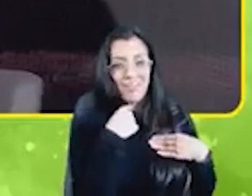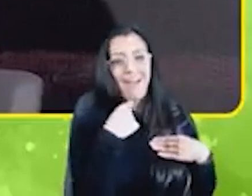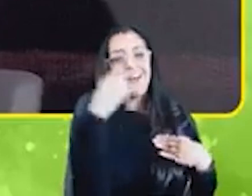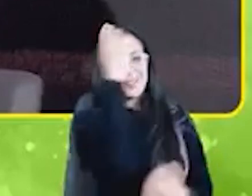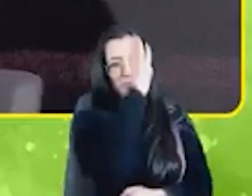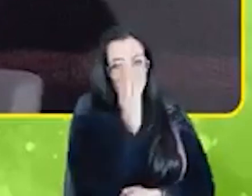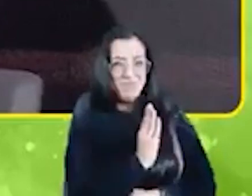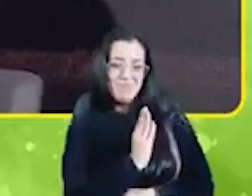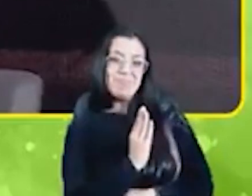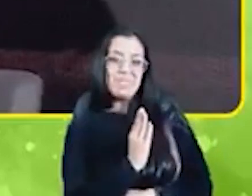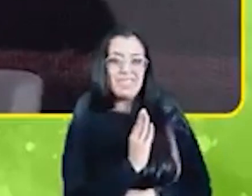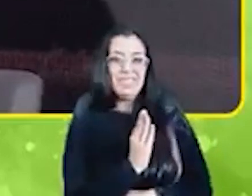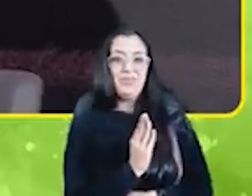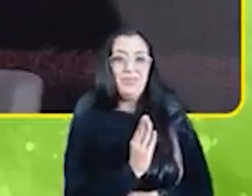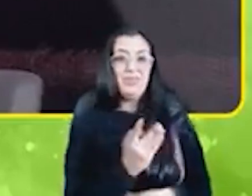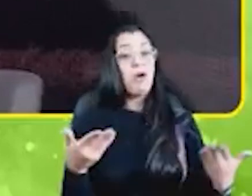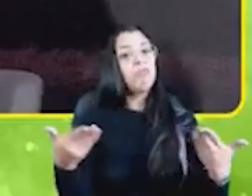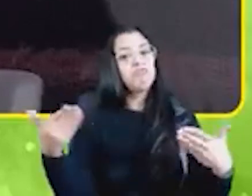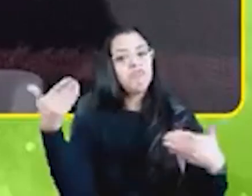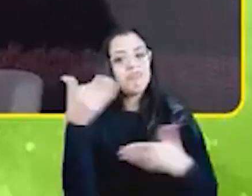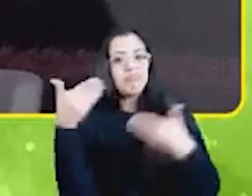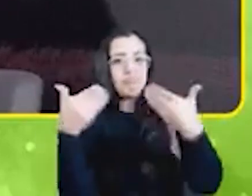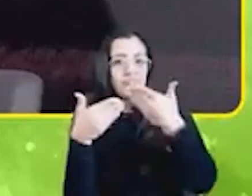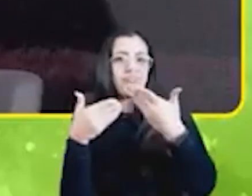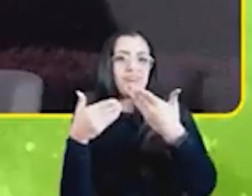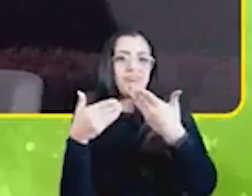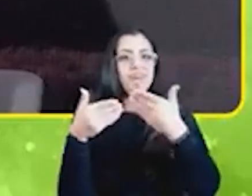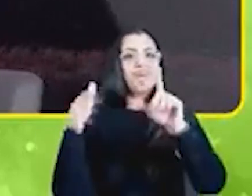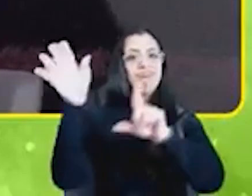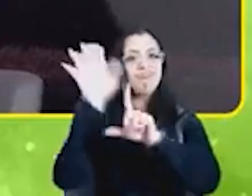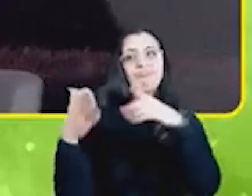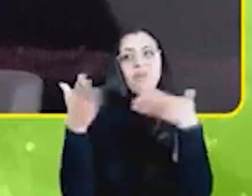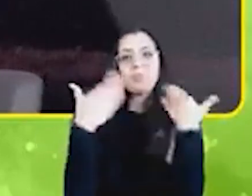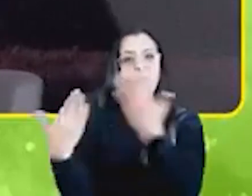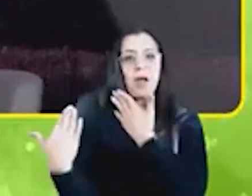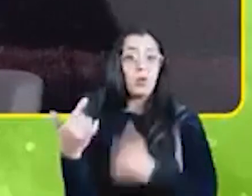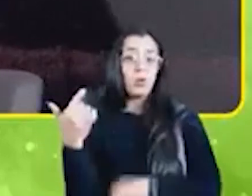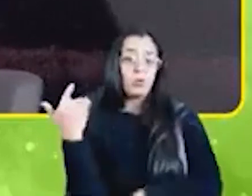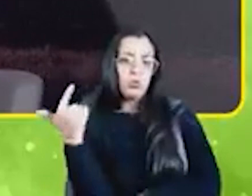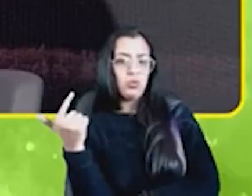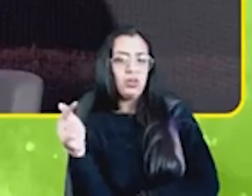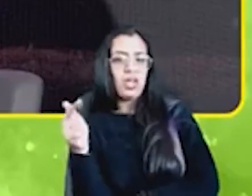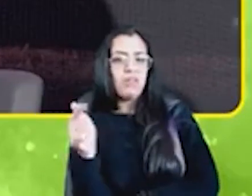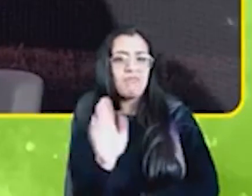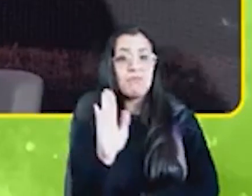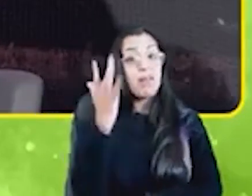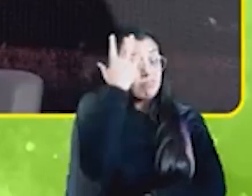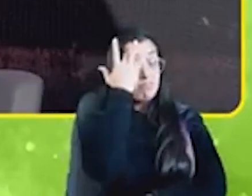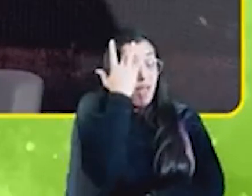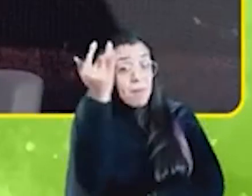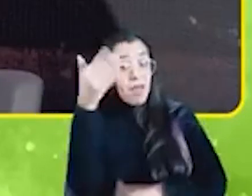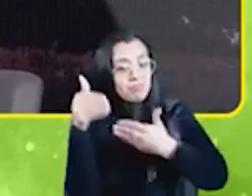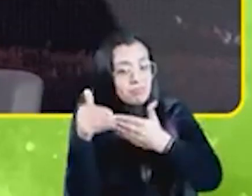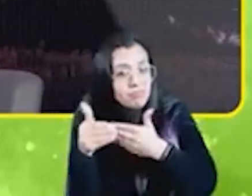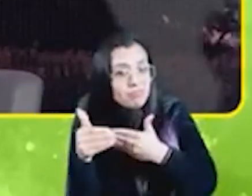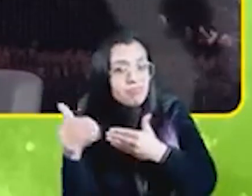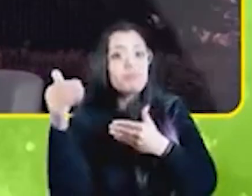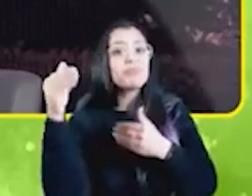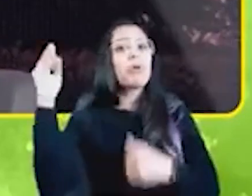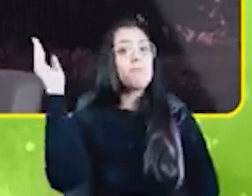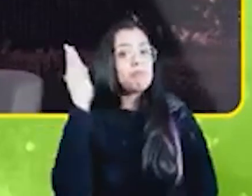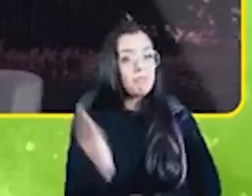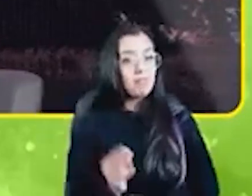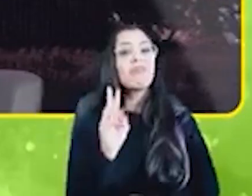nosso estande de transmissão lá não teve atividades Mas a partir de amanhã todos os dias atividades lá no Brasil